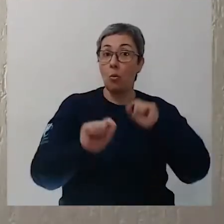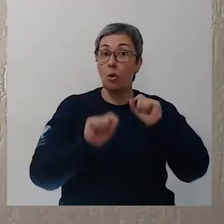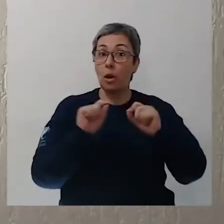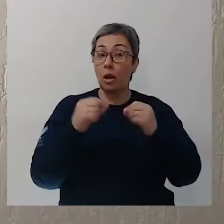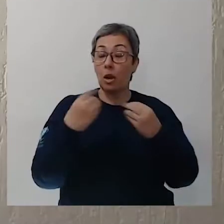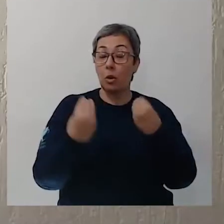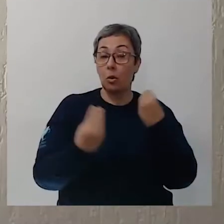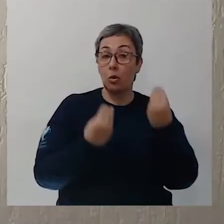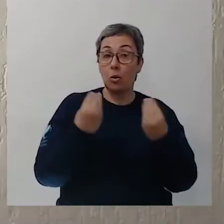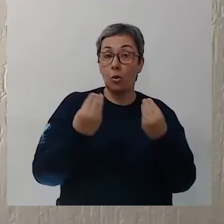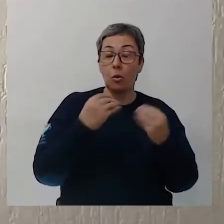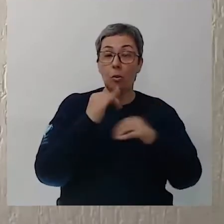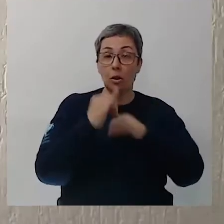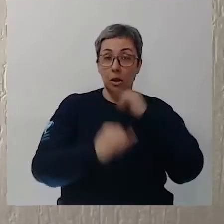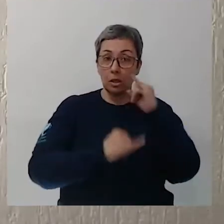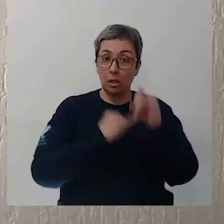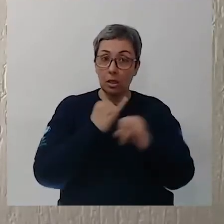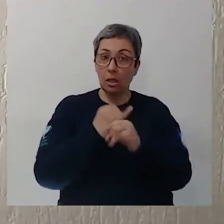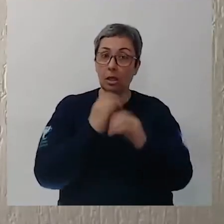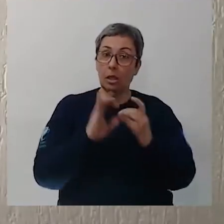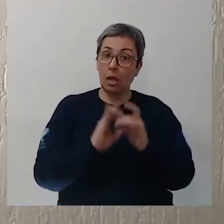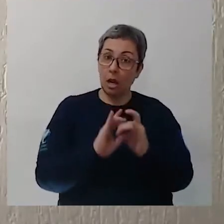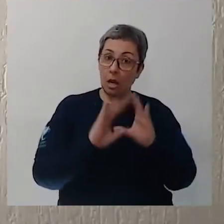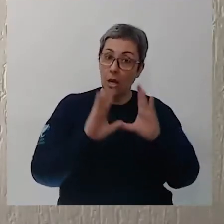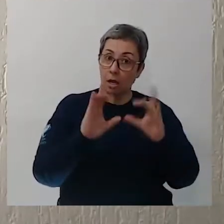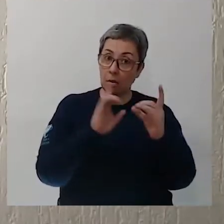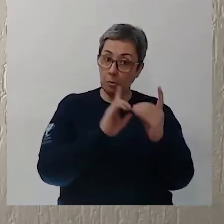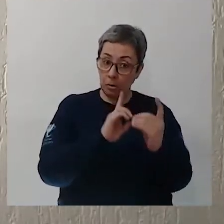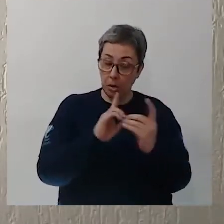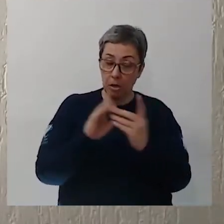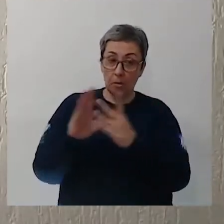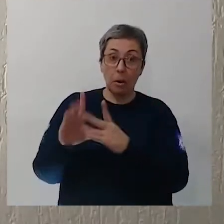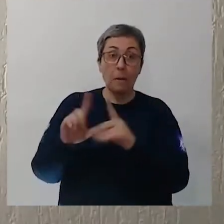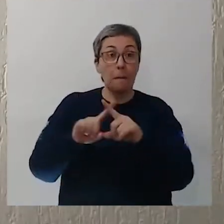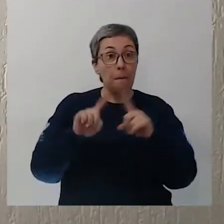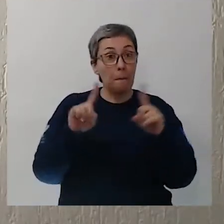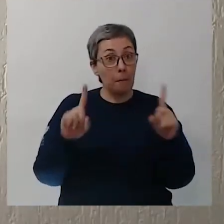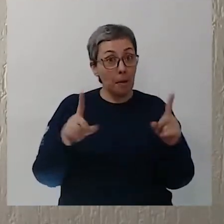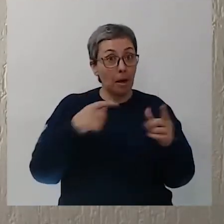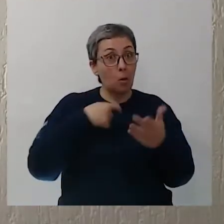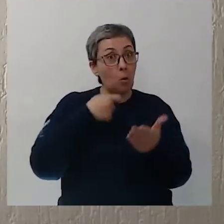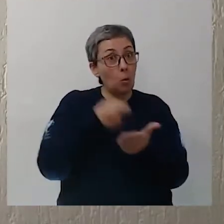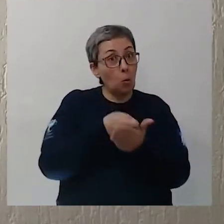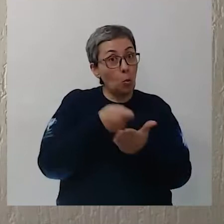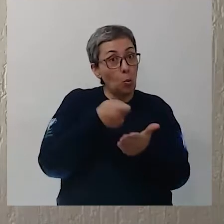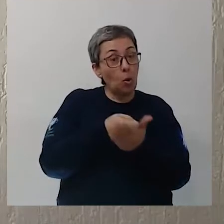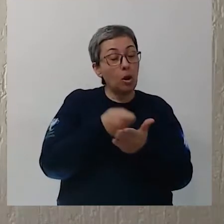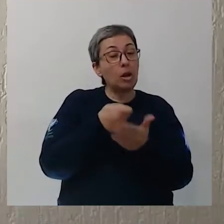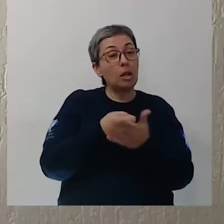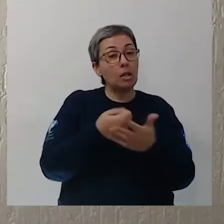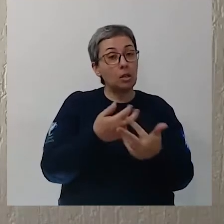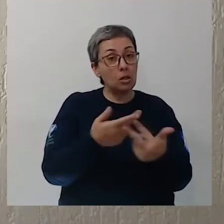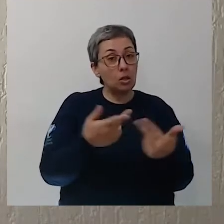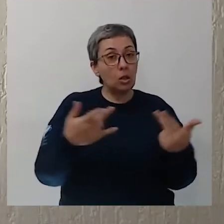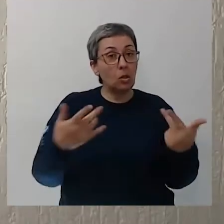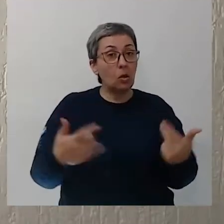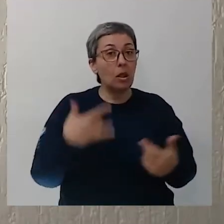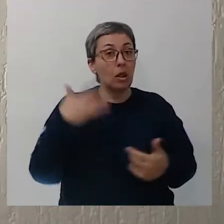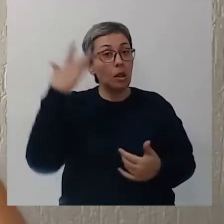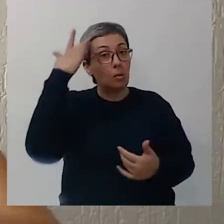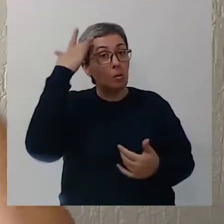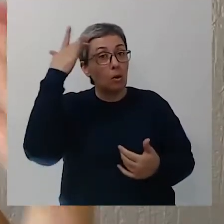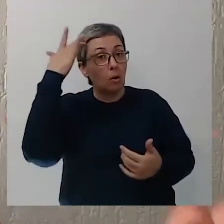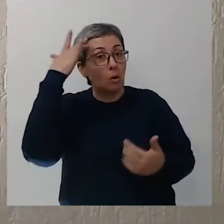a internet é um campo liberal e democrático, falamos isso, né? Mas que exige das pessoas bastante coisa, lembra?